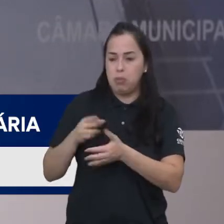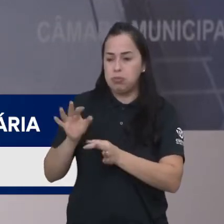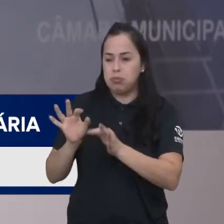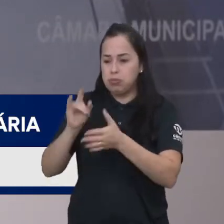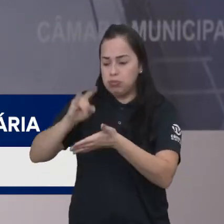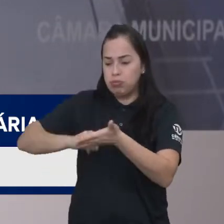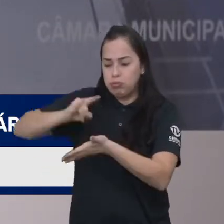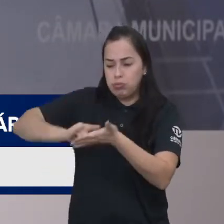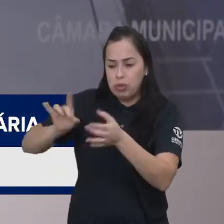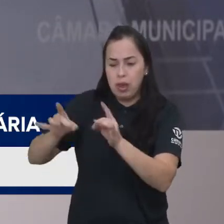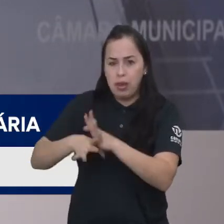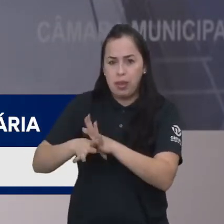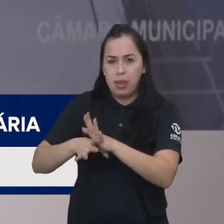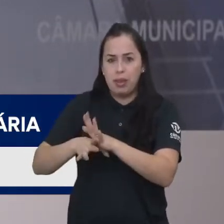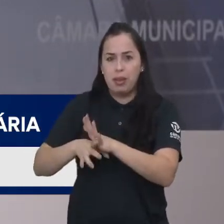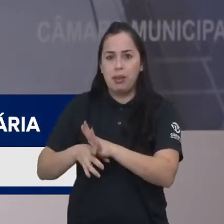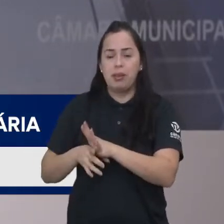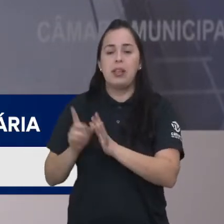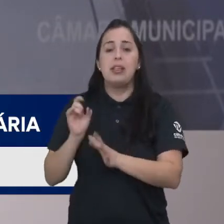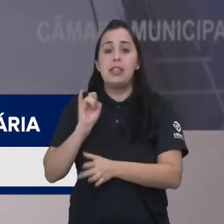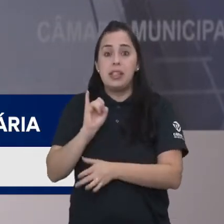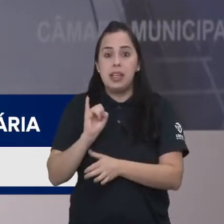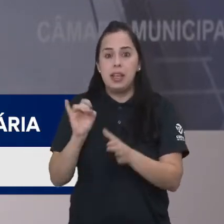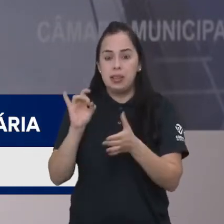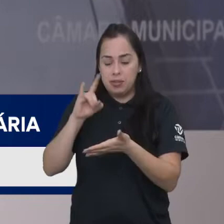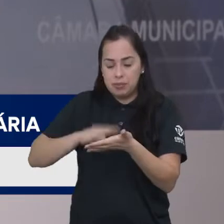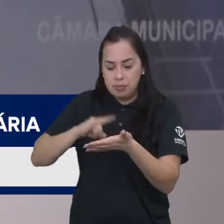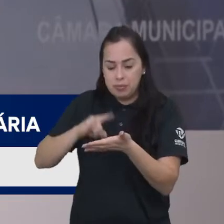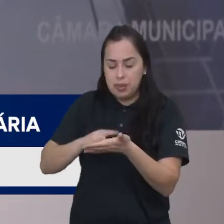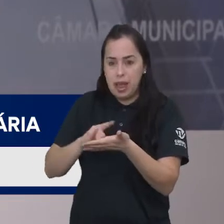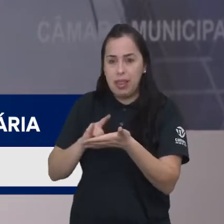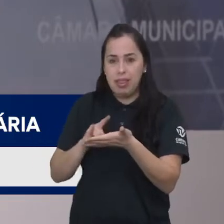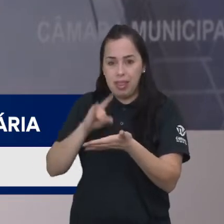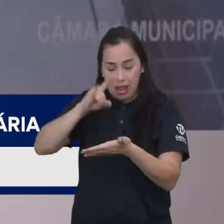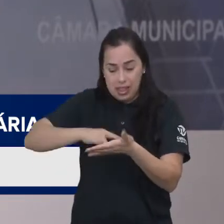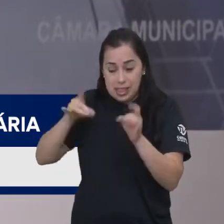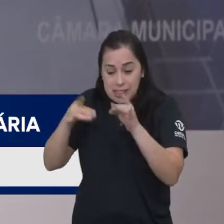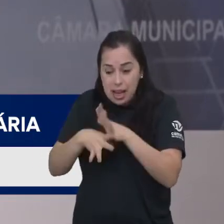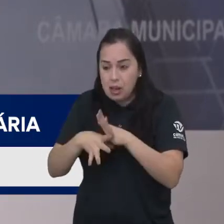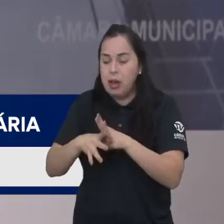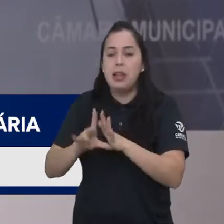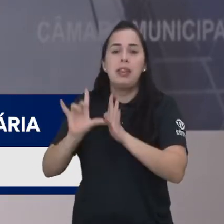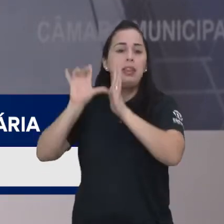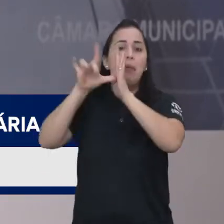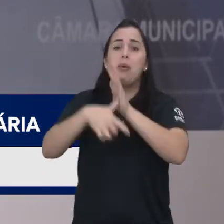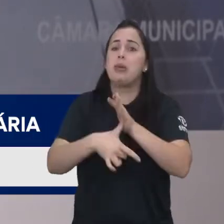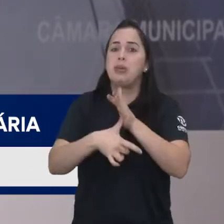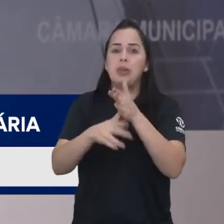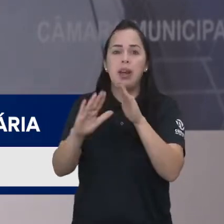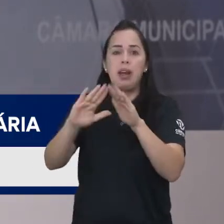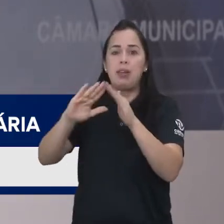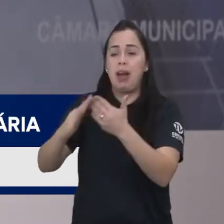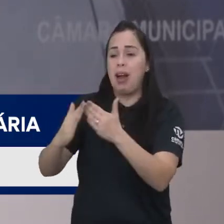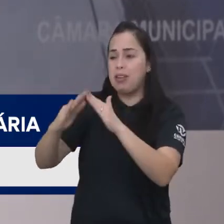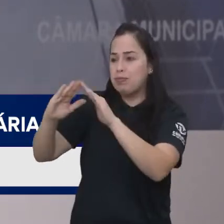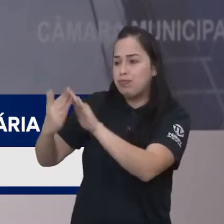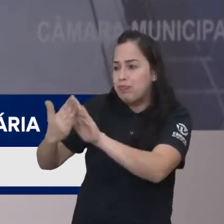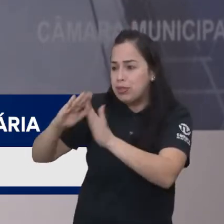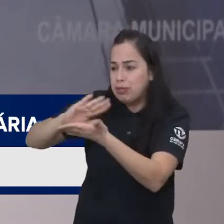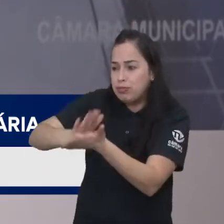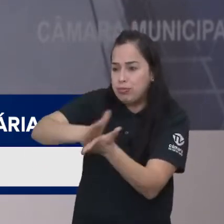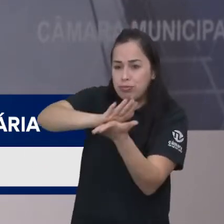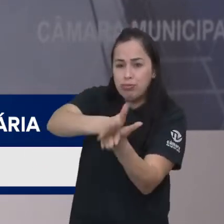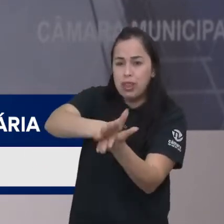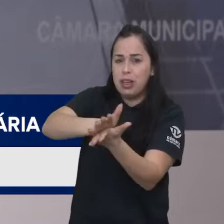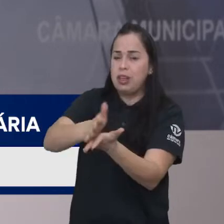Porque a origem de tudo isso é você regularizar. Porque se você regularizar, você não precisa fazer demolição. Você acaba... É aquela história,